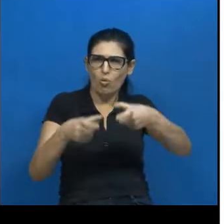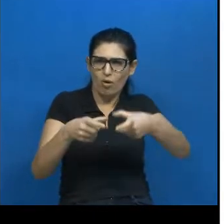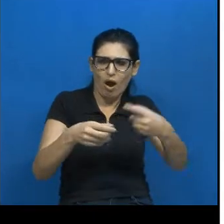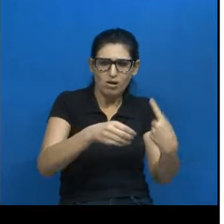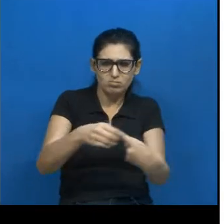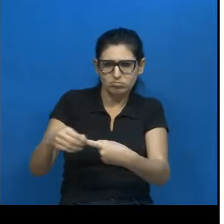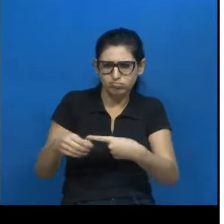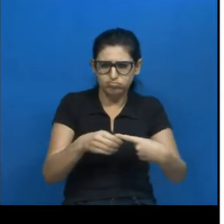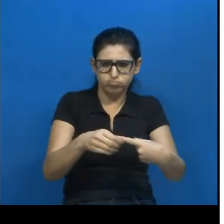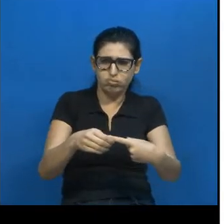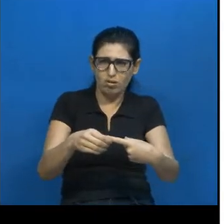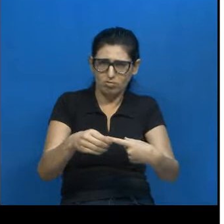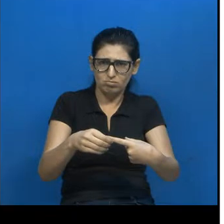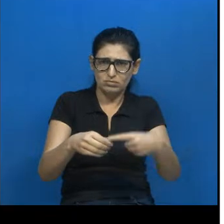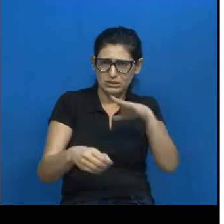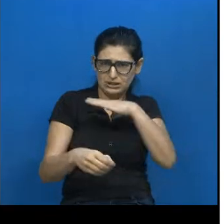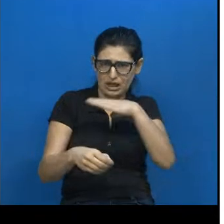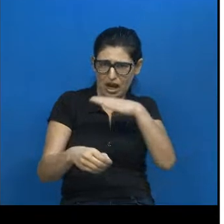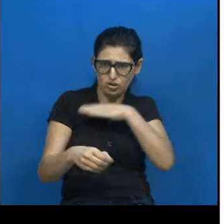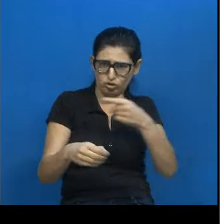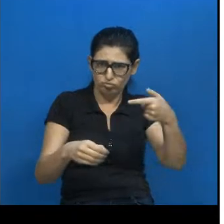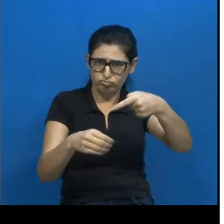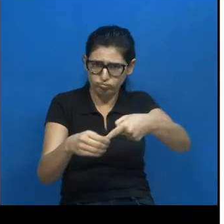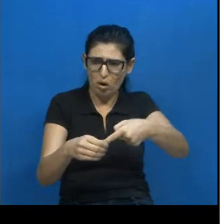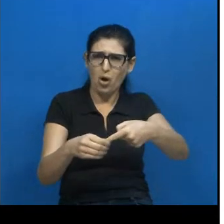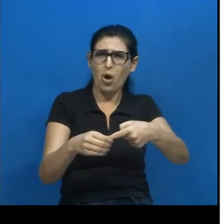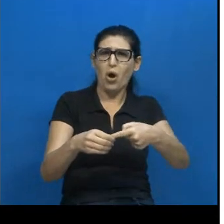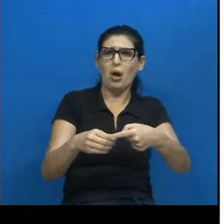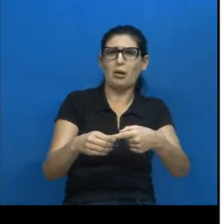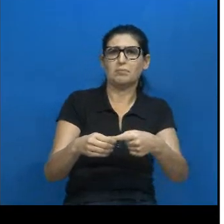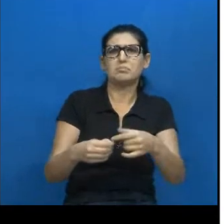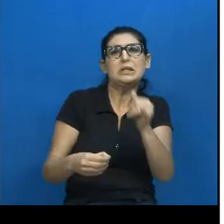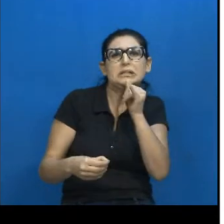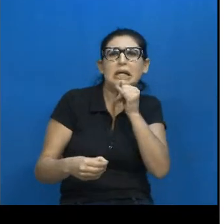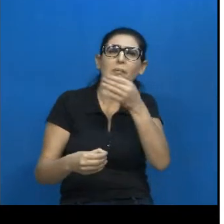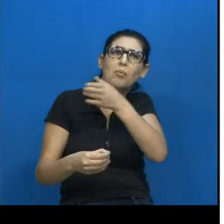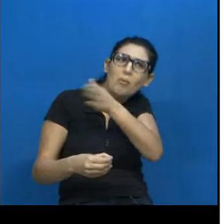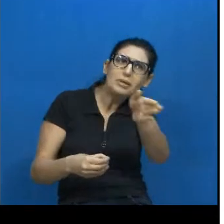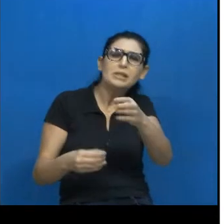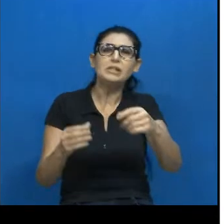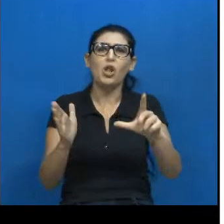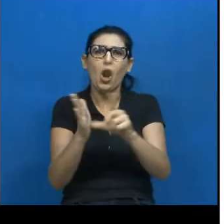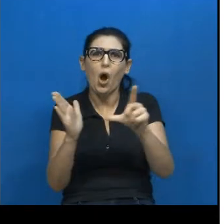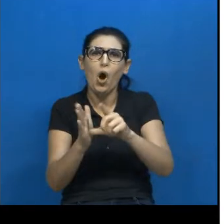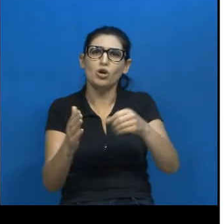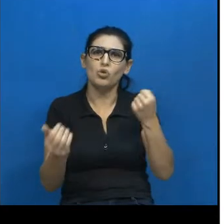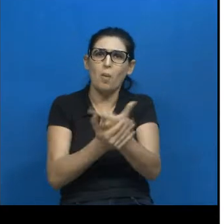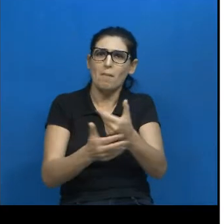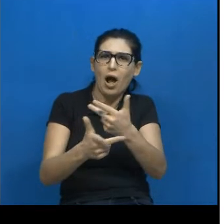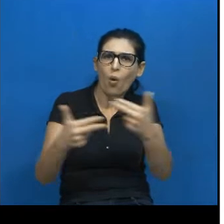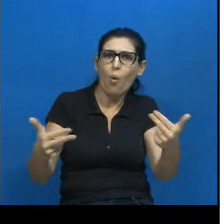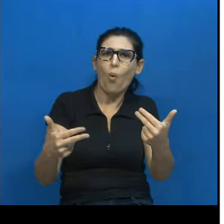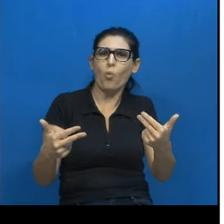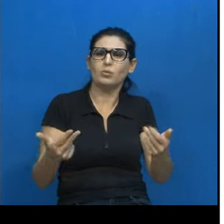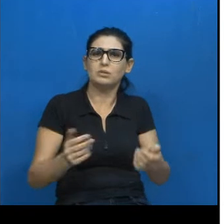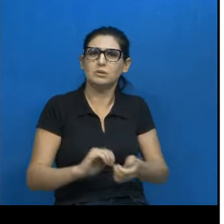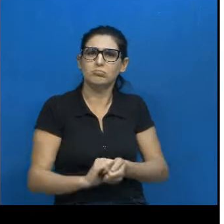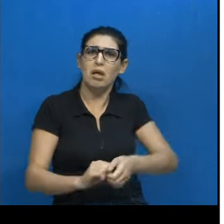Mas ele vai ter a opção, se ele quiser ir para uma outra região. Tá?